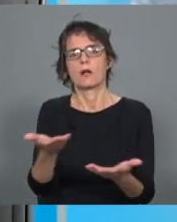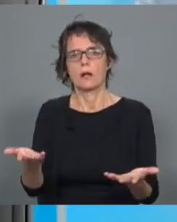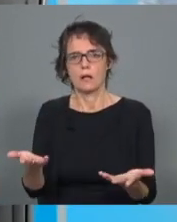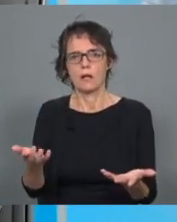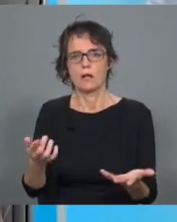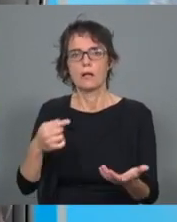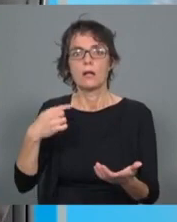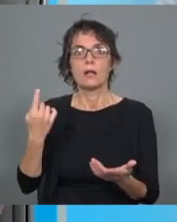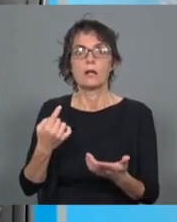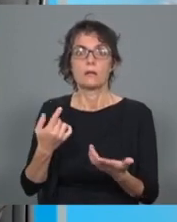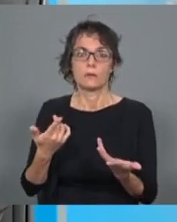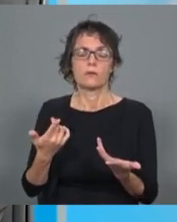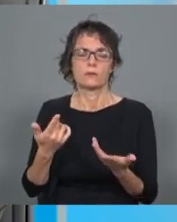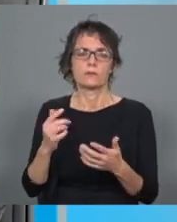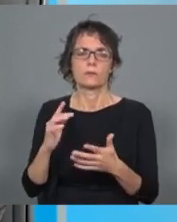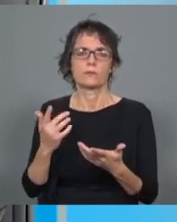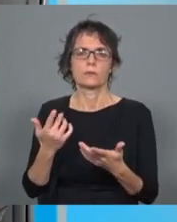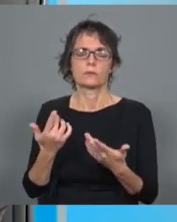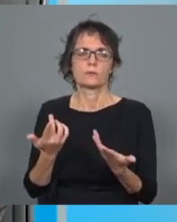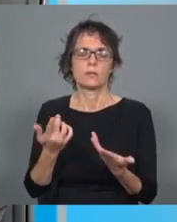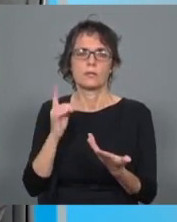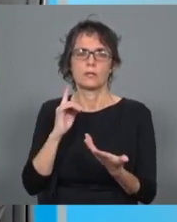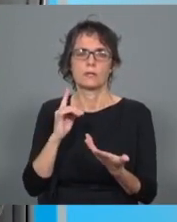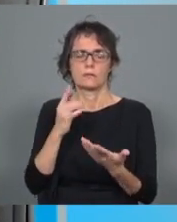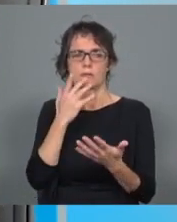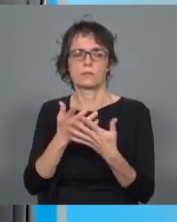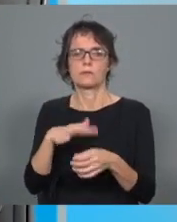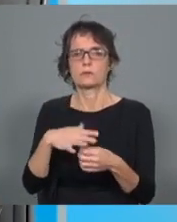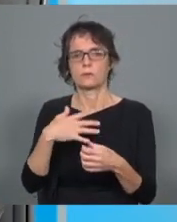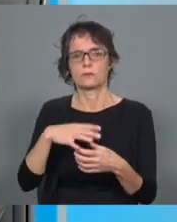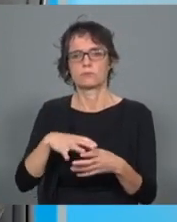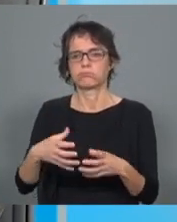alguma iniciativa já a situação é claramente muito crítica.